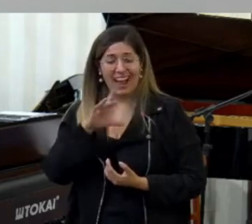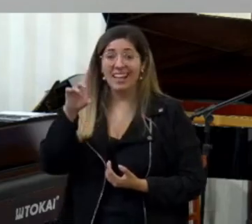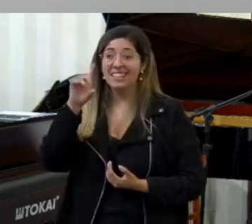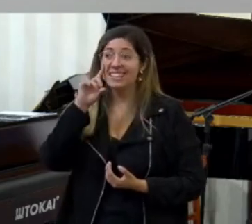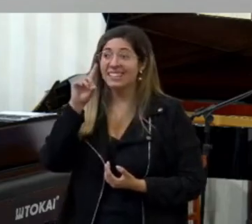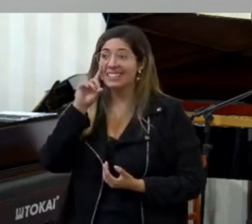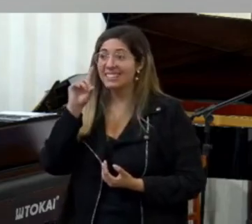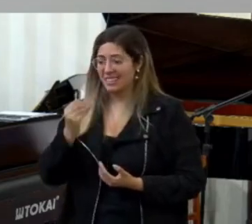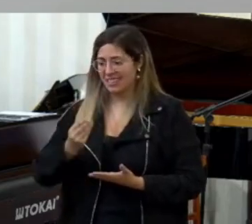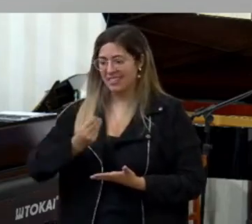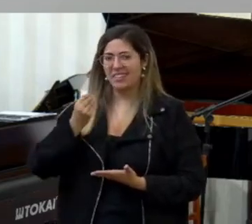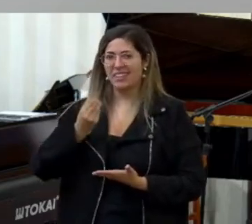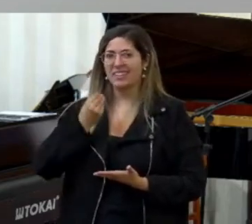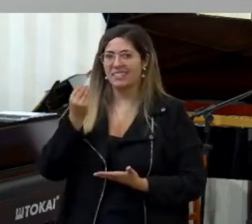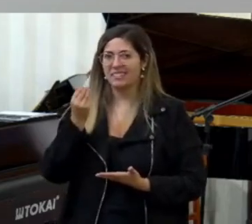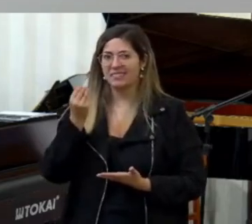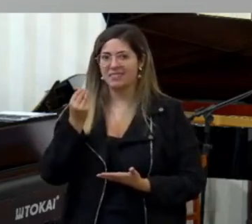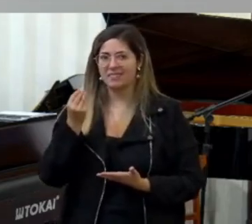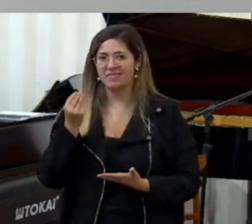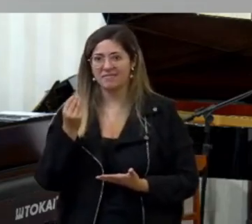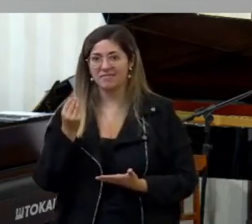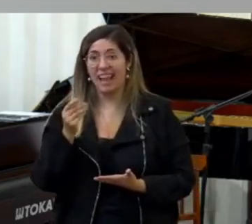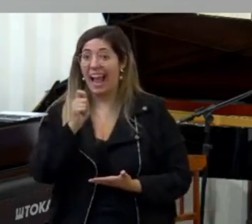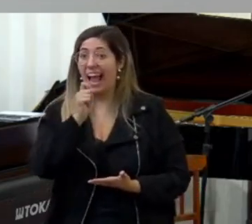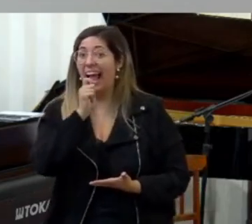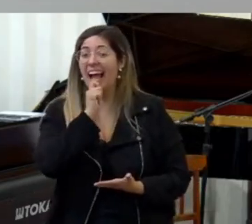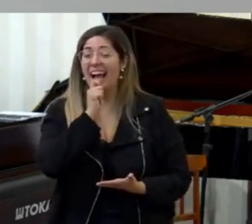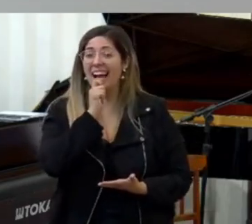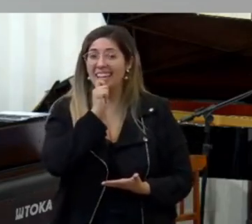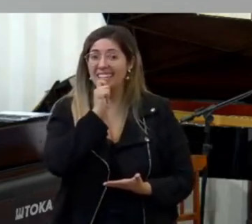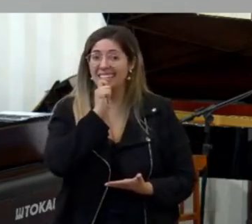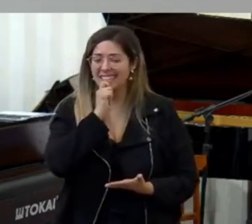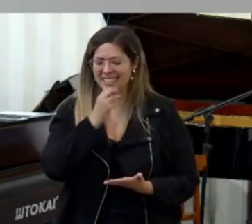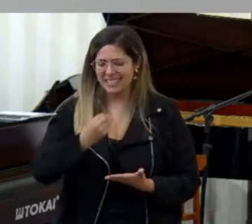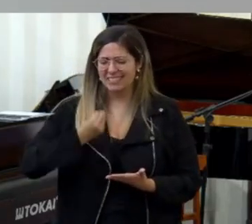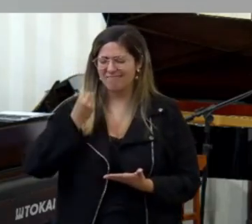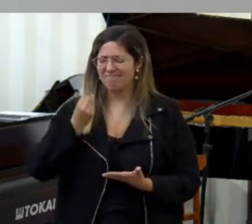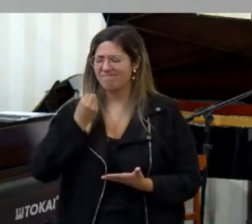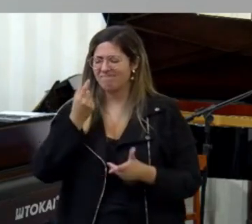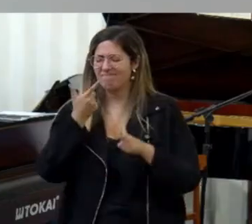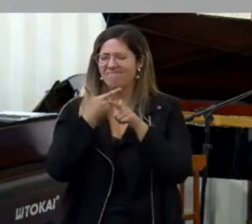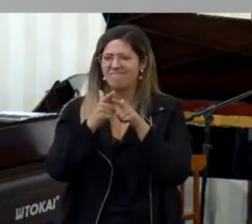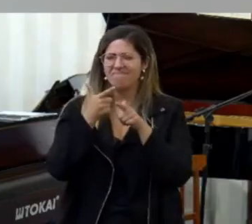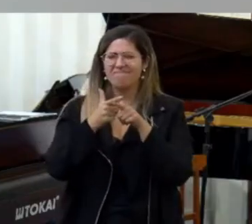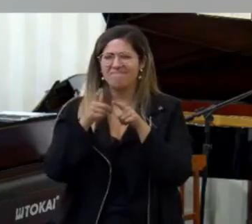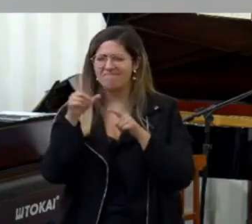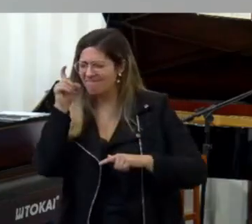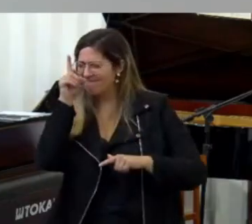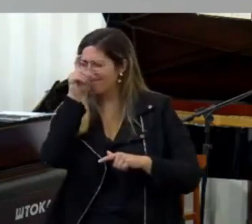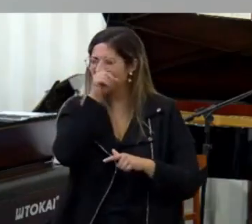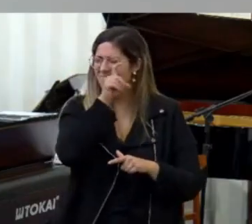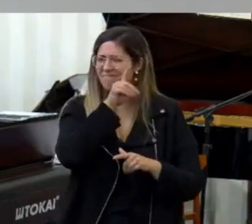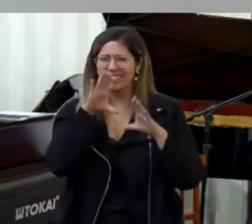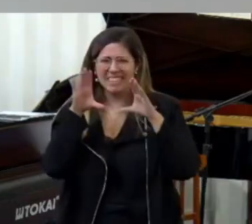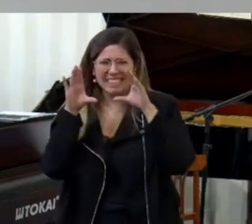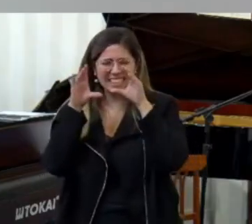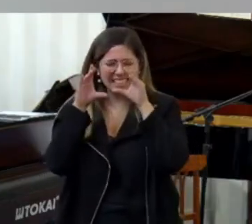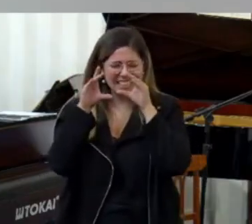os dias da minha vida, mas um pouquinho antes ele disse: ainda que eu ande pelo vale da sombra mais